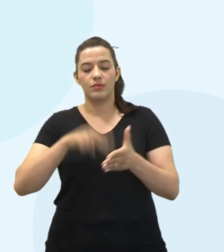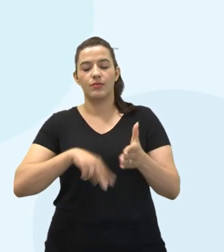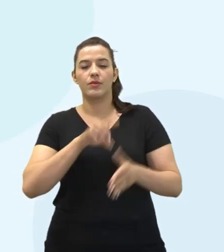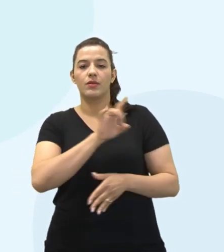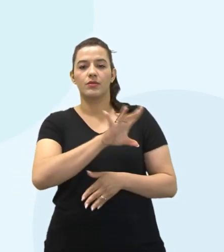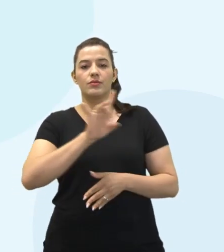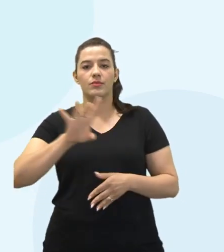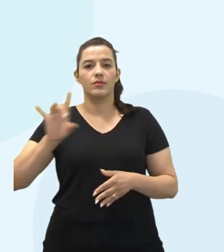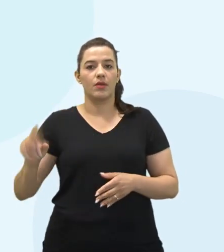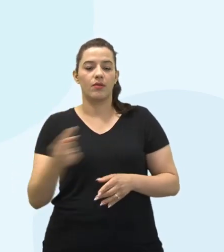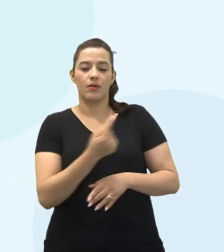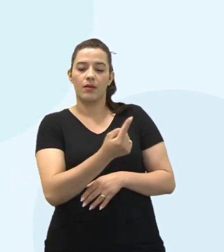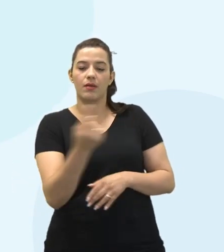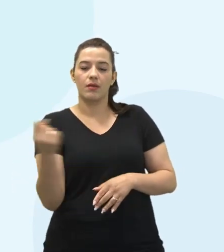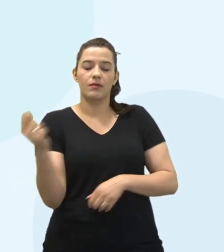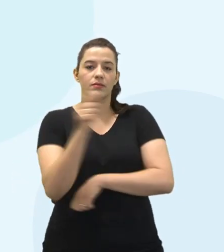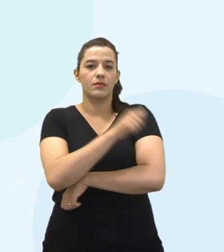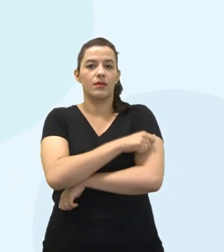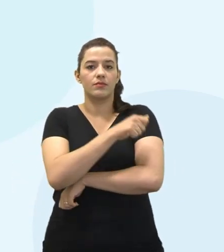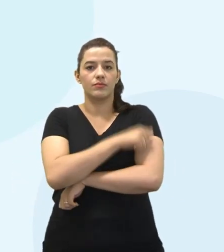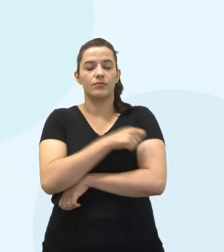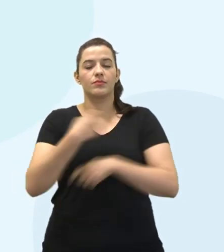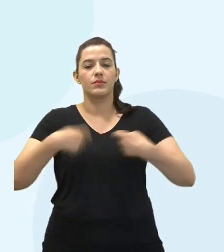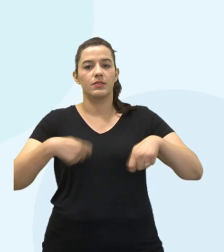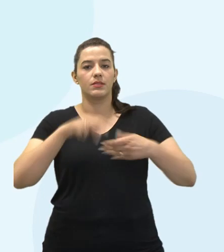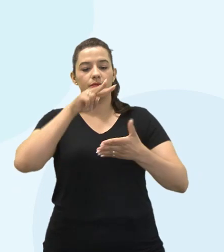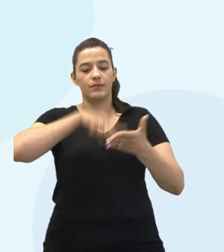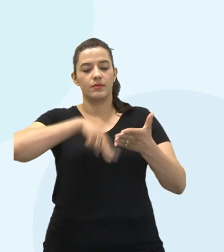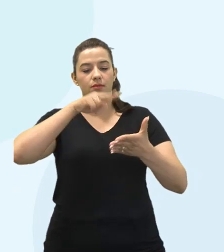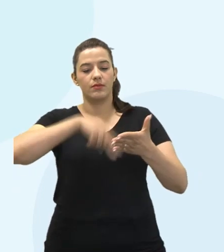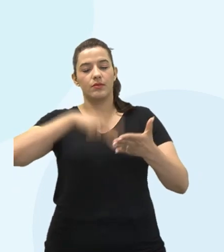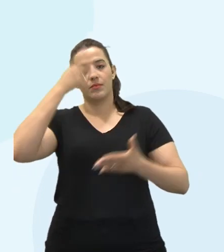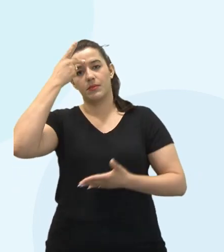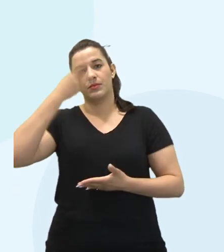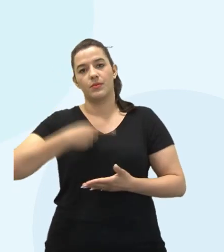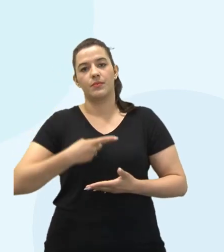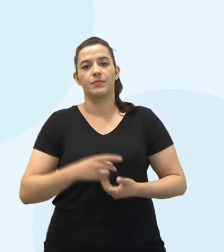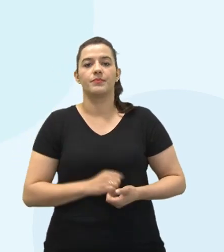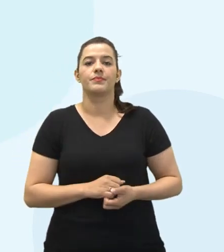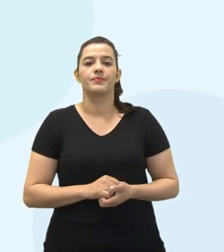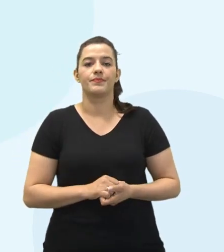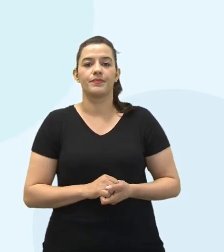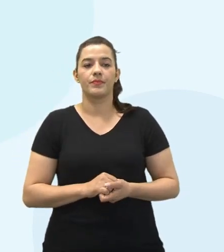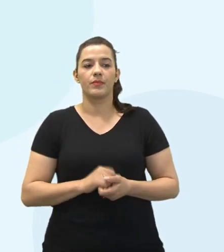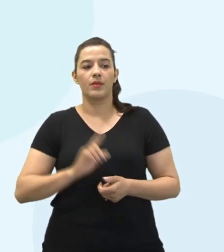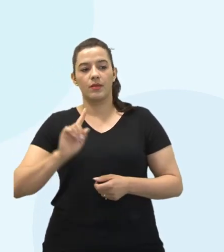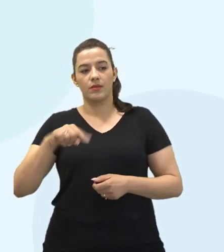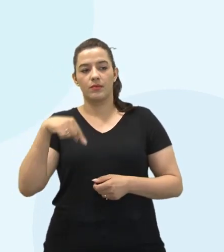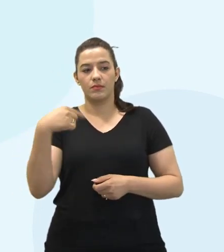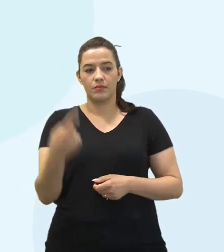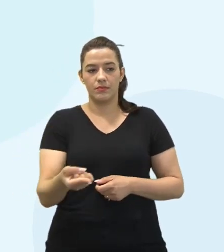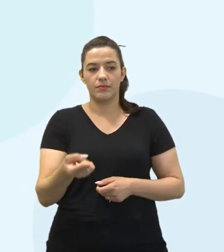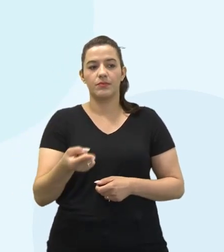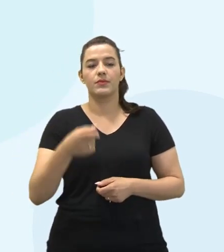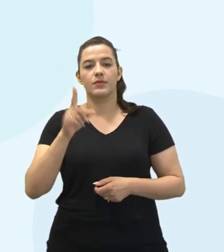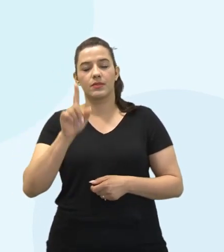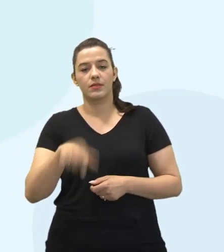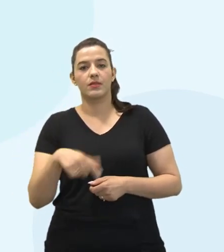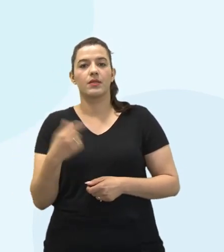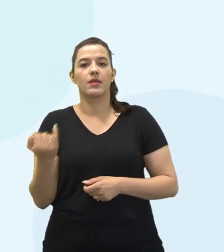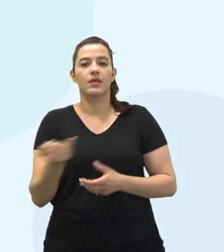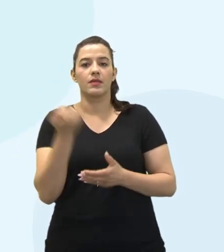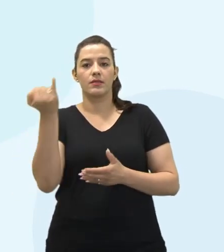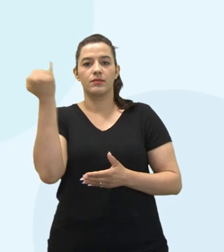então cada aluno fará uma leitura individual e a próxima etapa que eu acho muito interessante